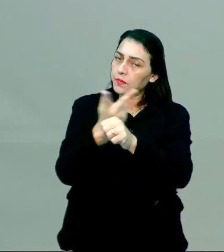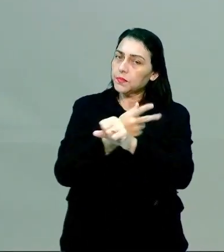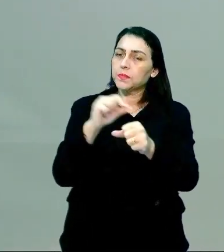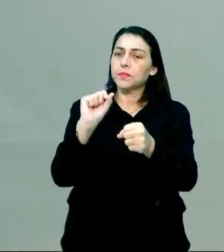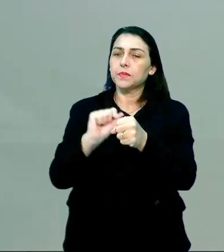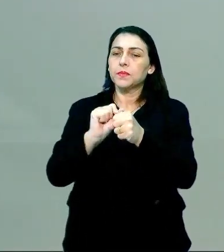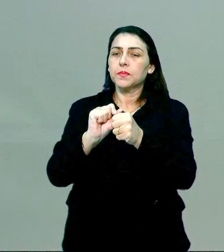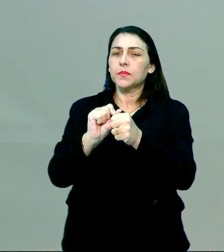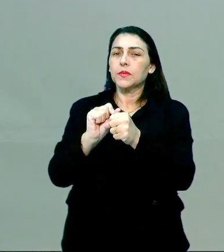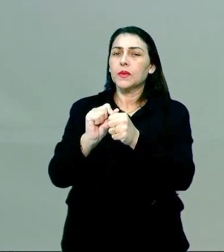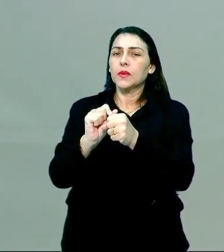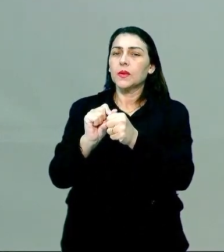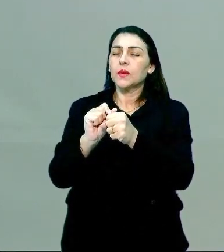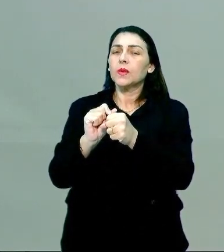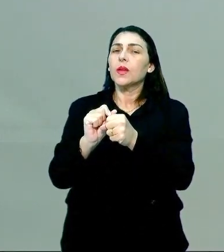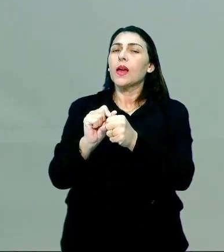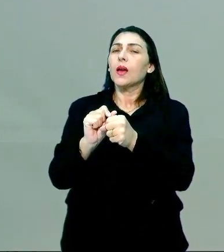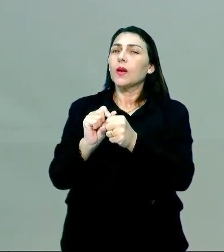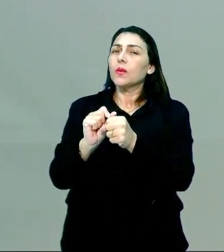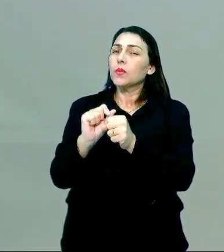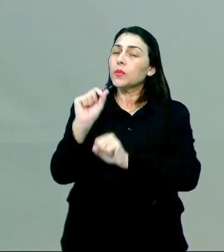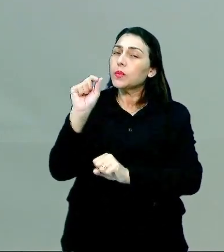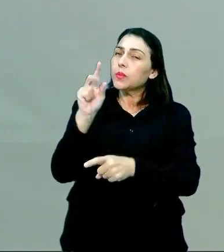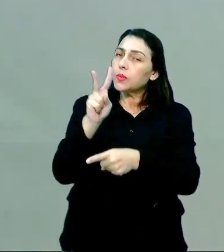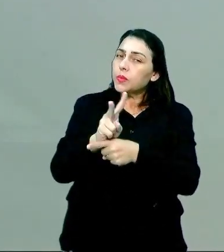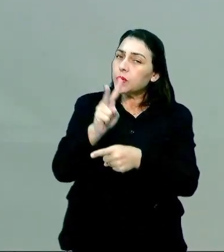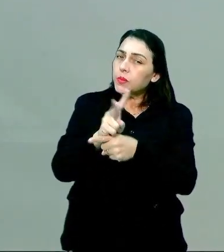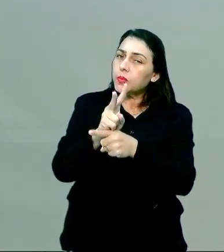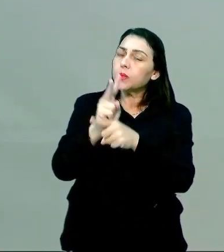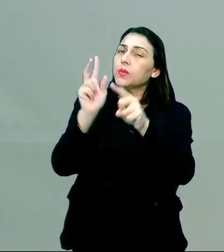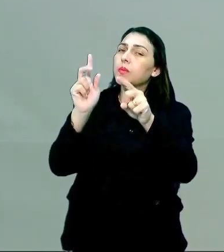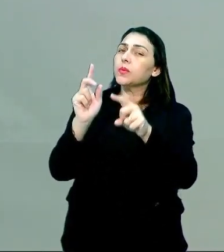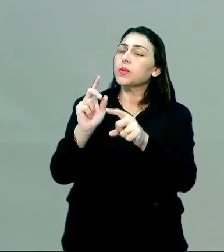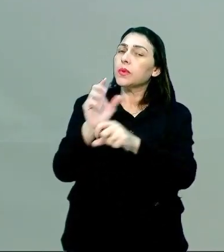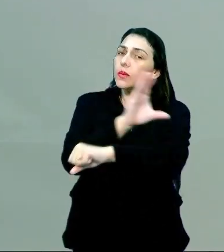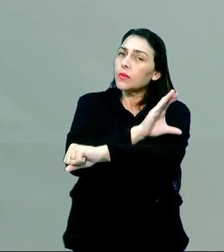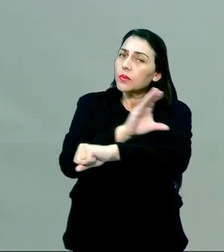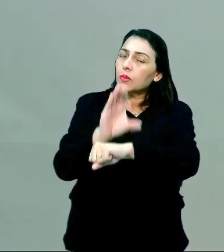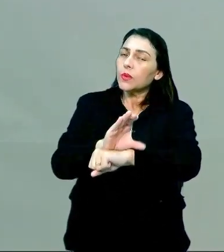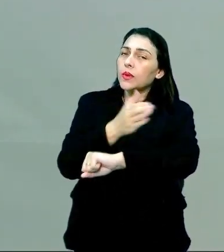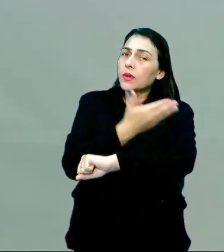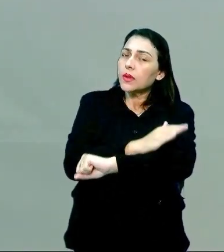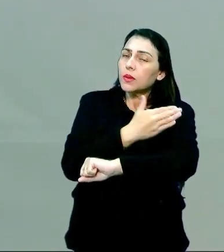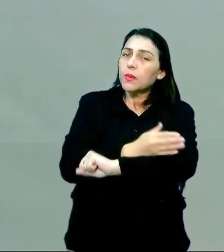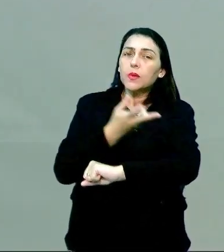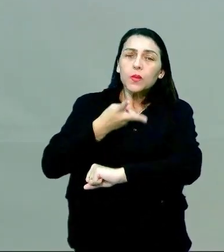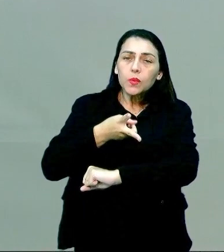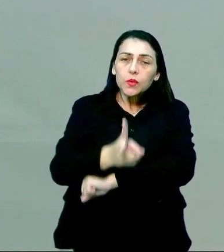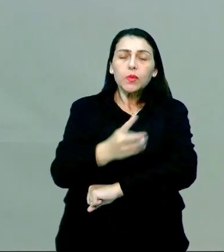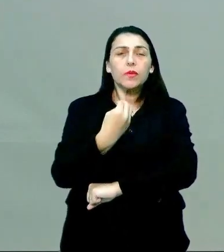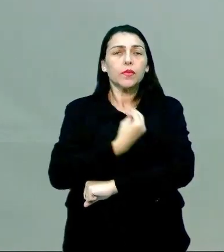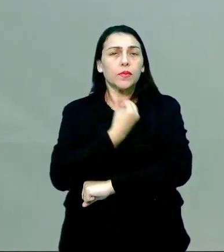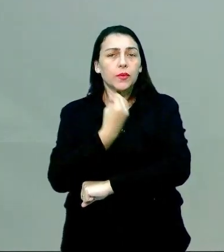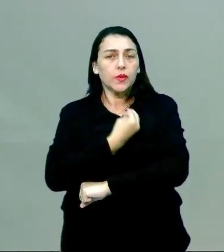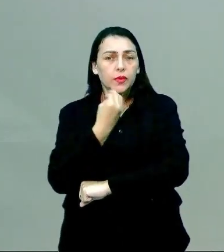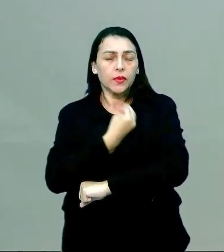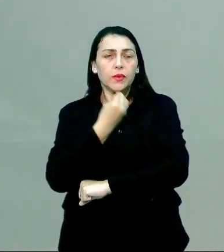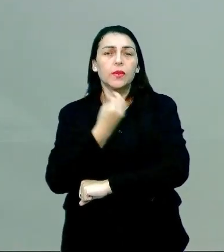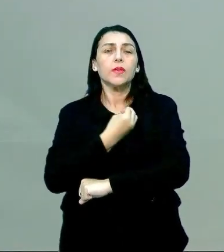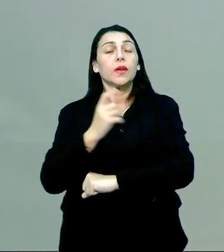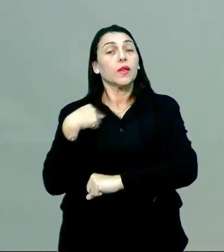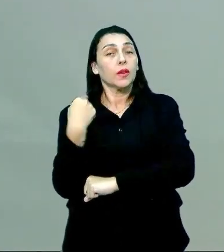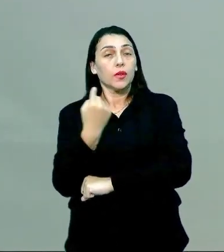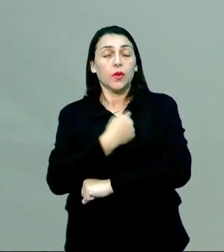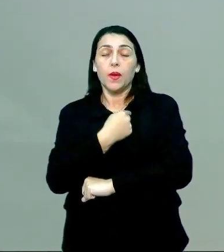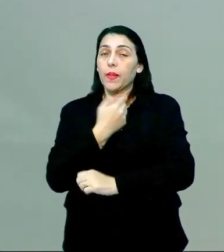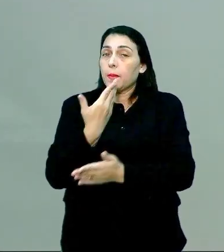um resgate, fazer a manutenção daquela cultura, daquela prática, para o quê? Para deixar viva e a gente